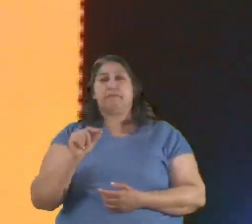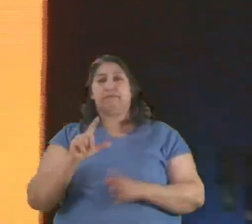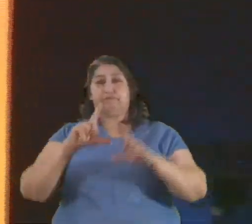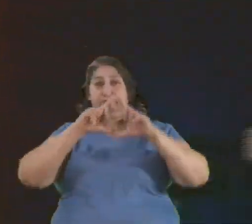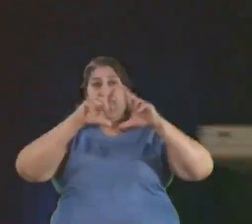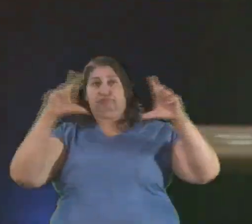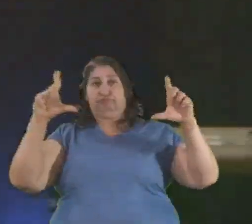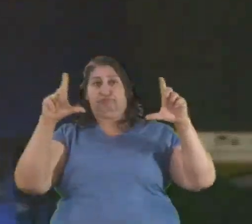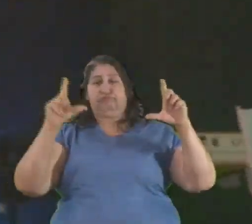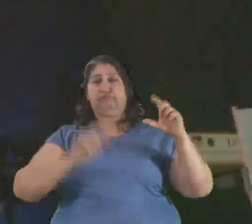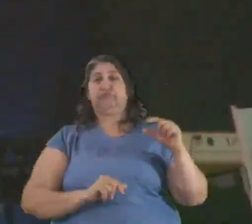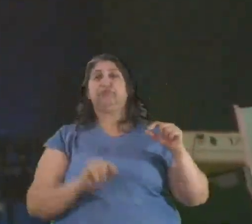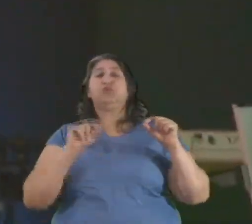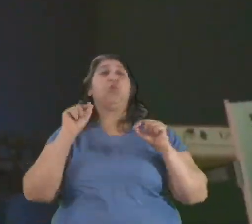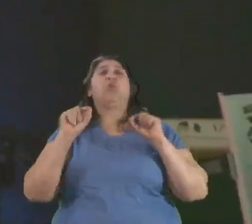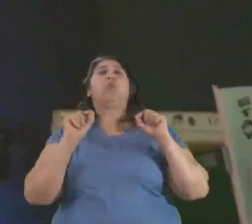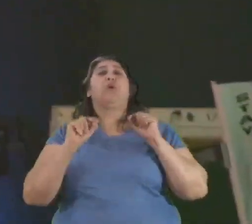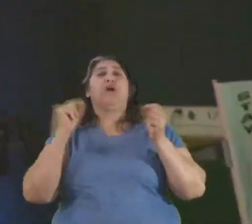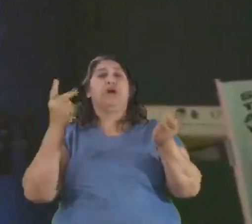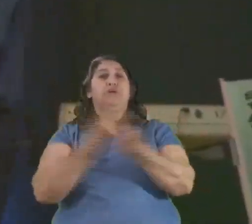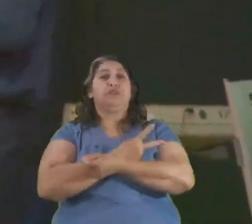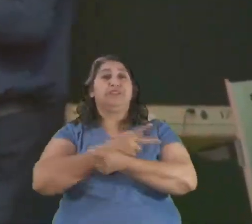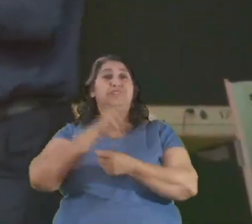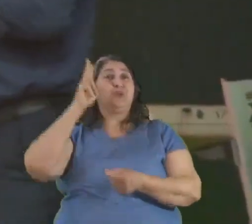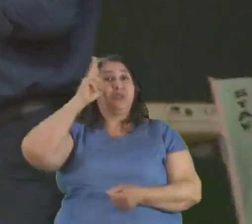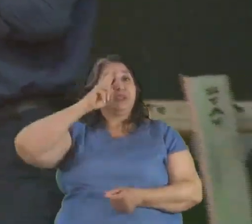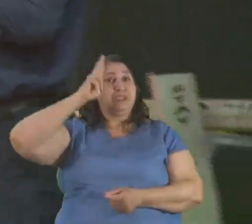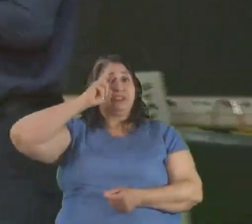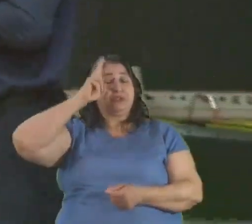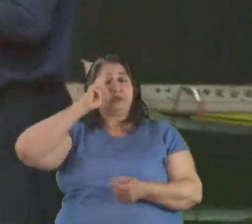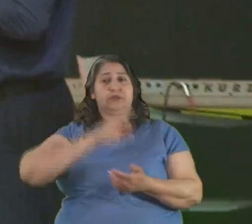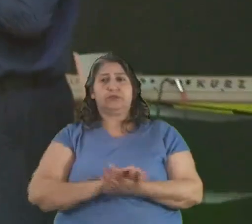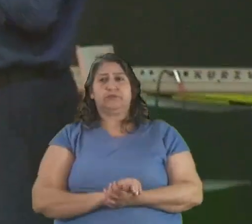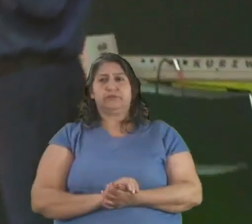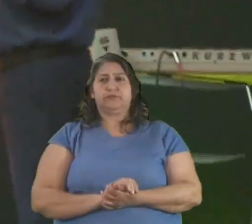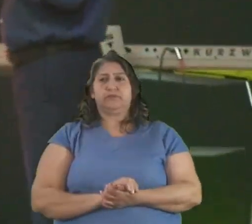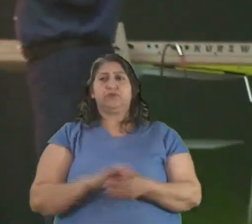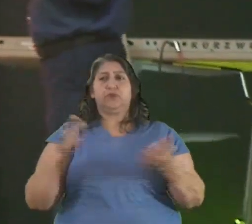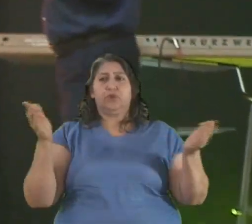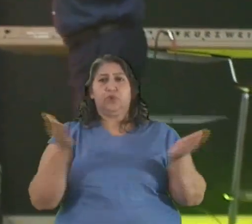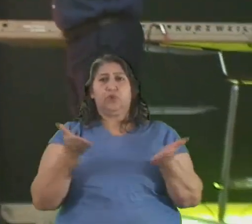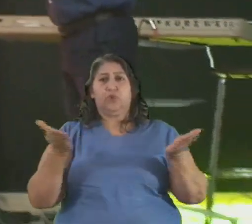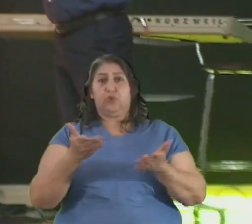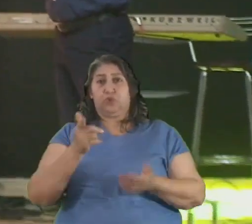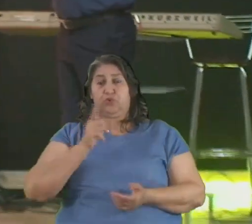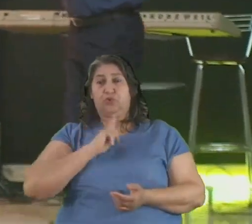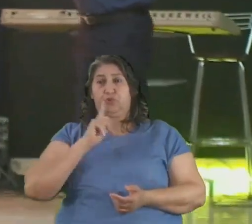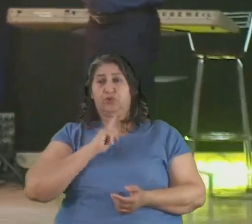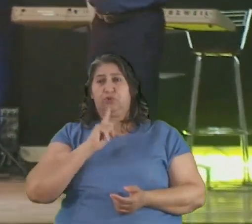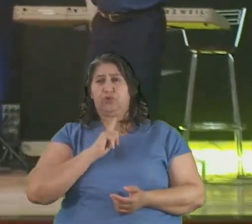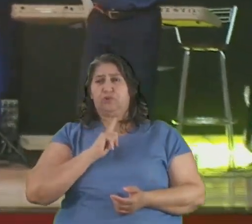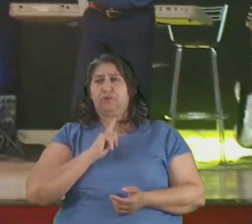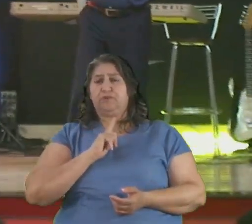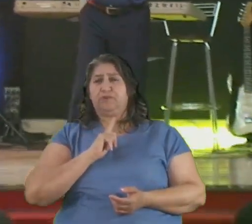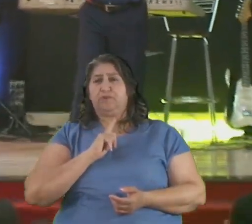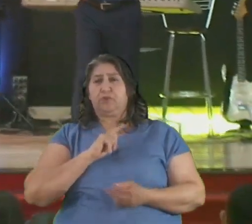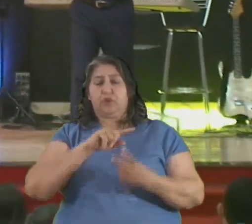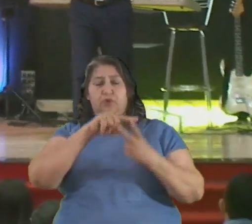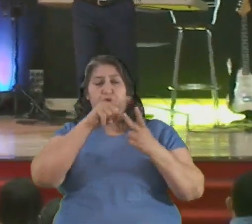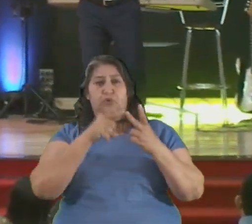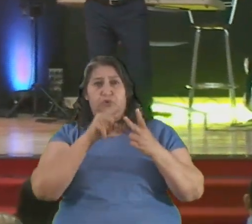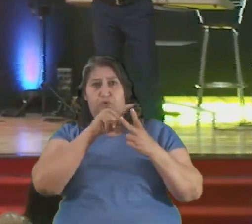queridos, do que aconteceu na história. Hoje nós temos